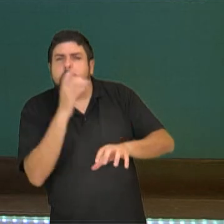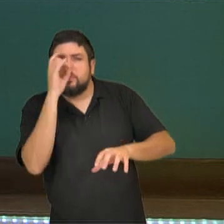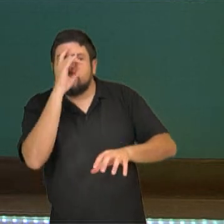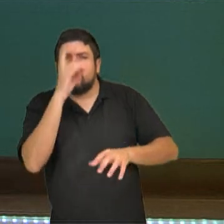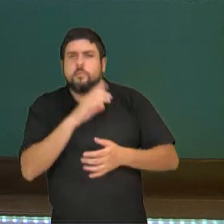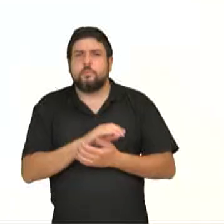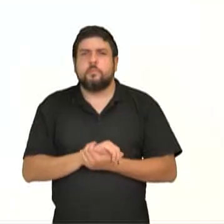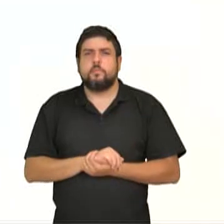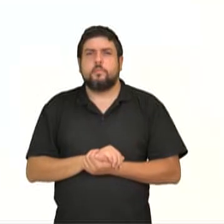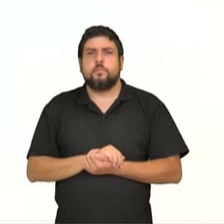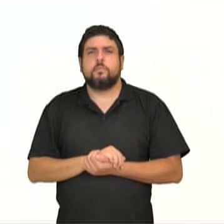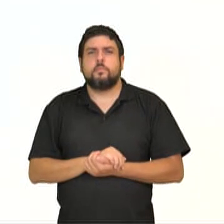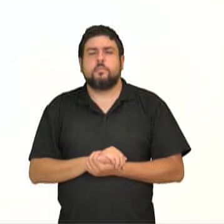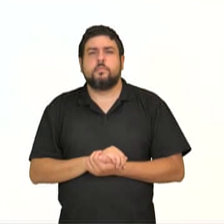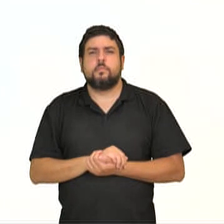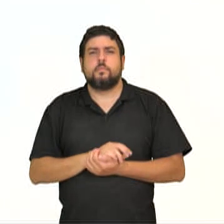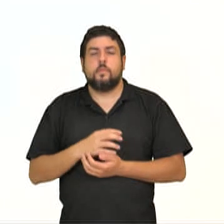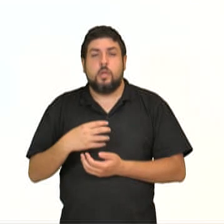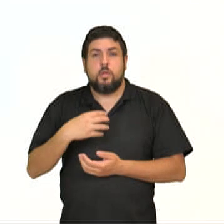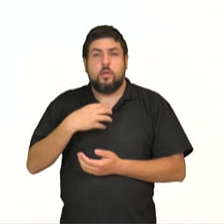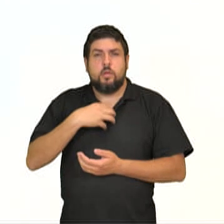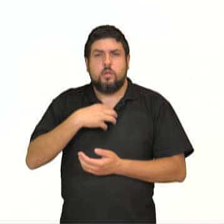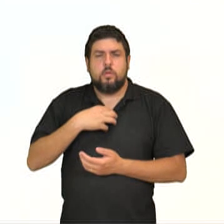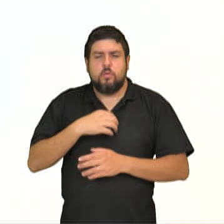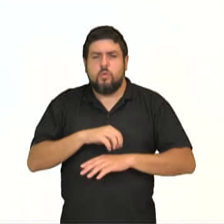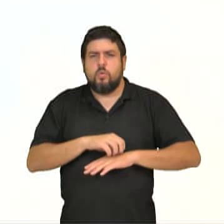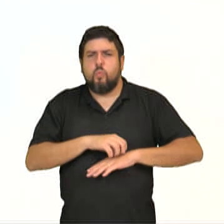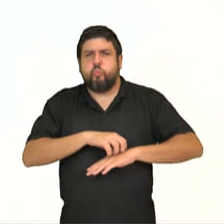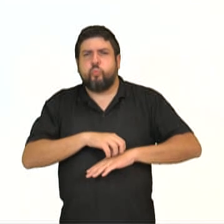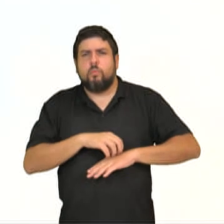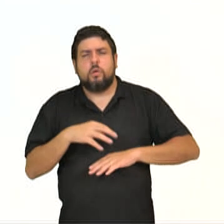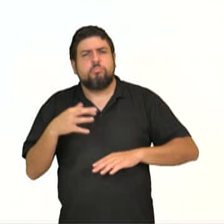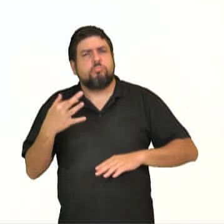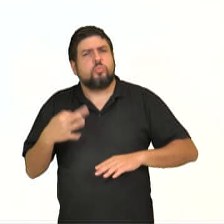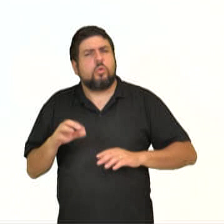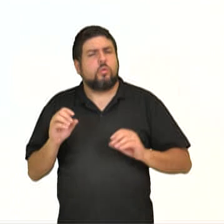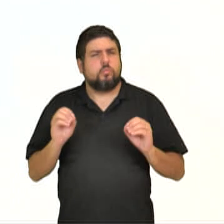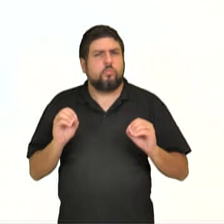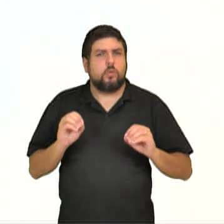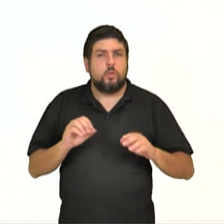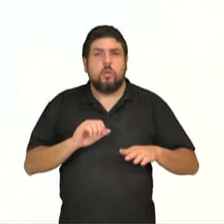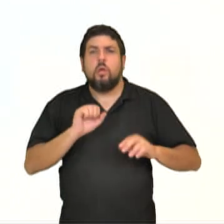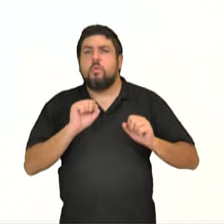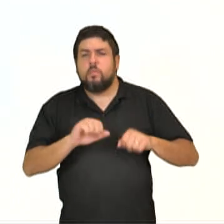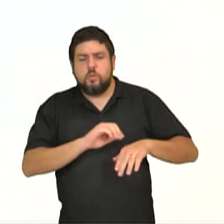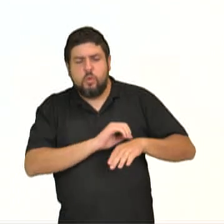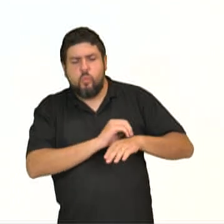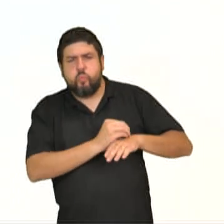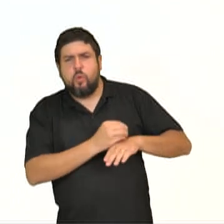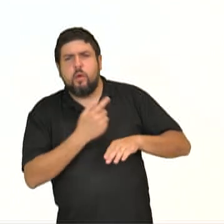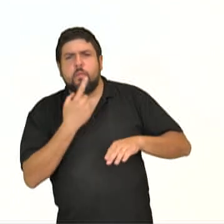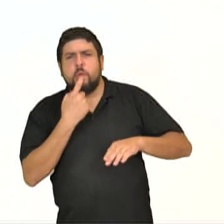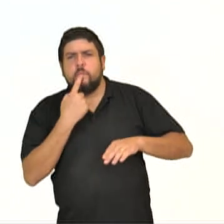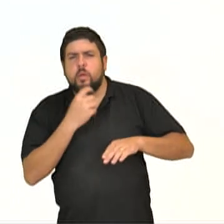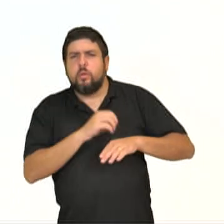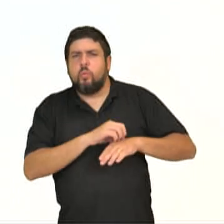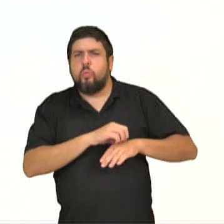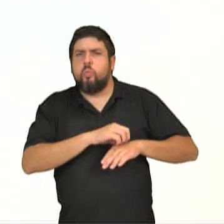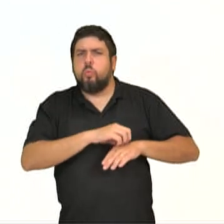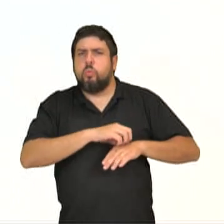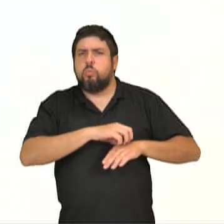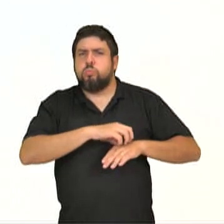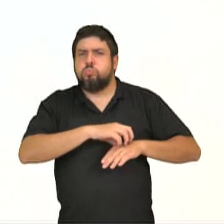fungo. Sintomas: um caroço indolor, pode estar avermelhado e cresce gradualmente, então ele vai